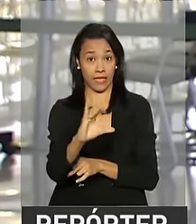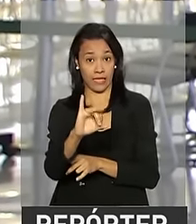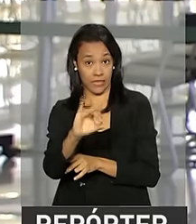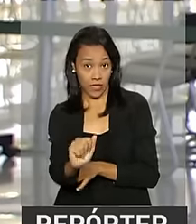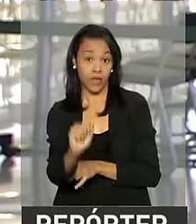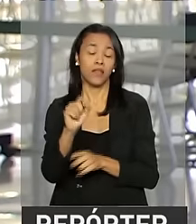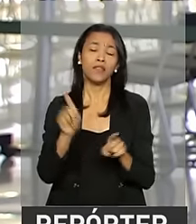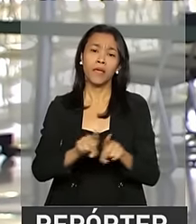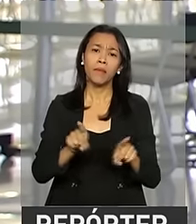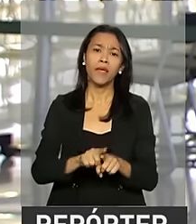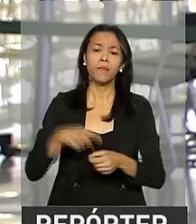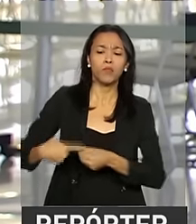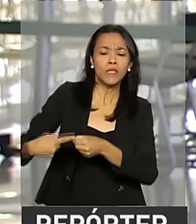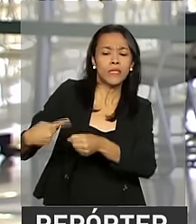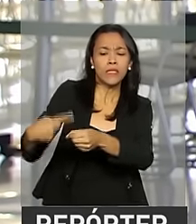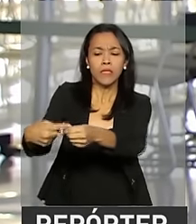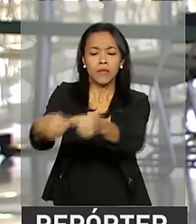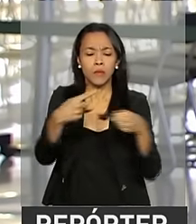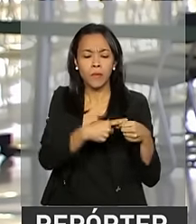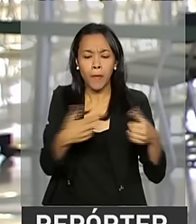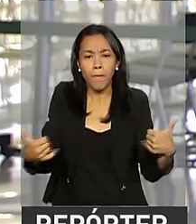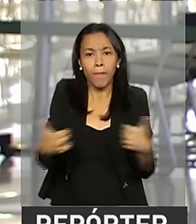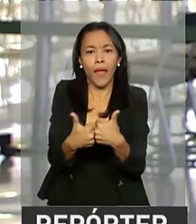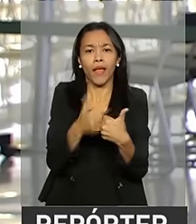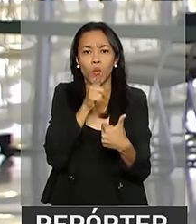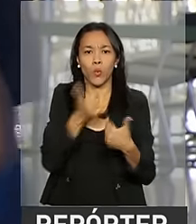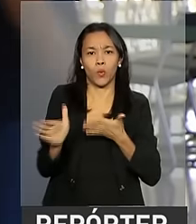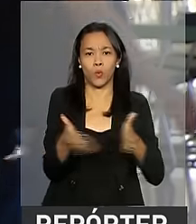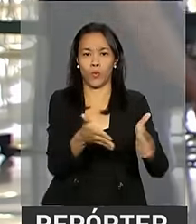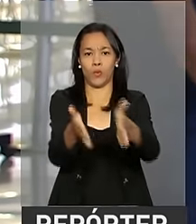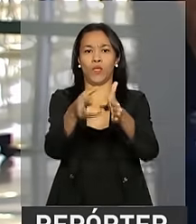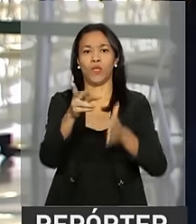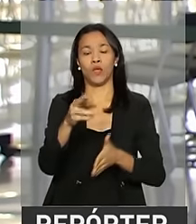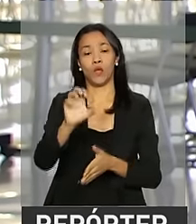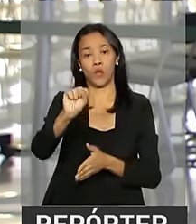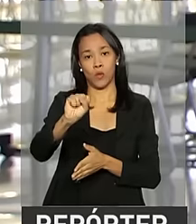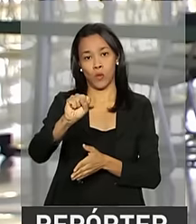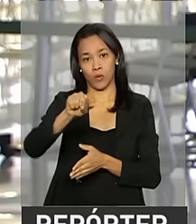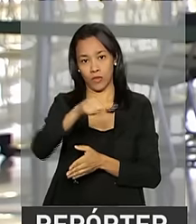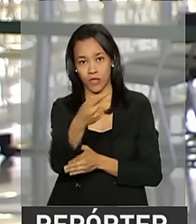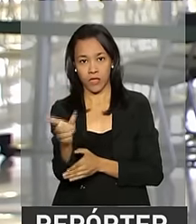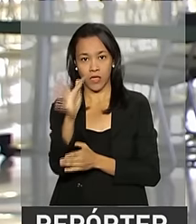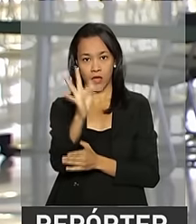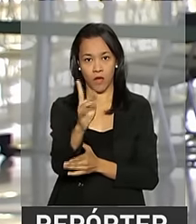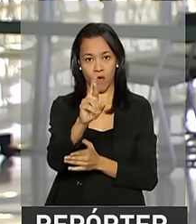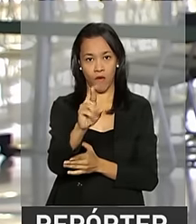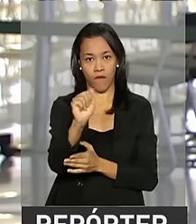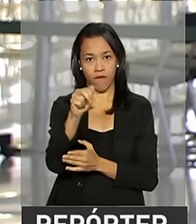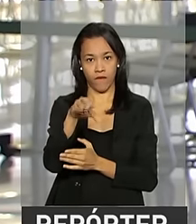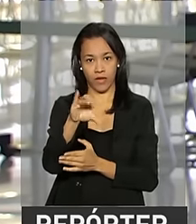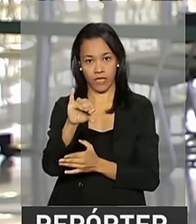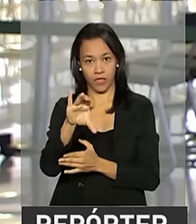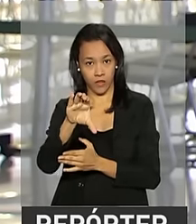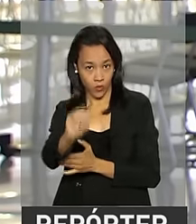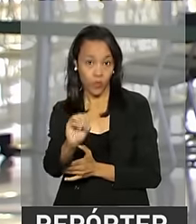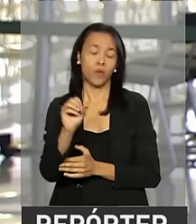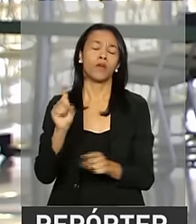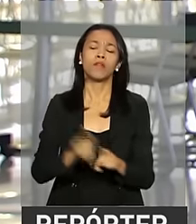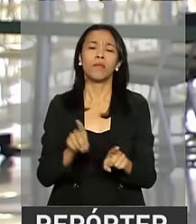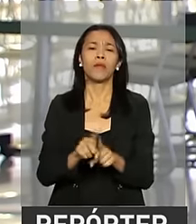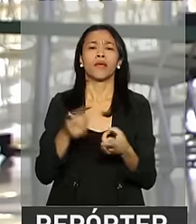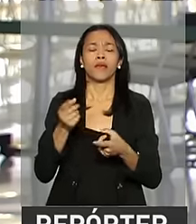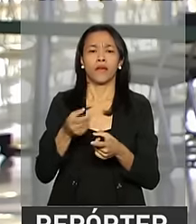nos municípios que ficam nessa região da bacia do Rio São Francisco. Estão previstas ações aí de saneamento